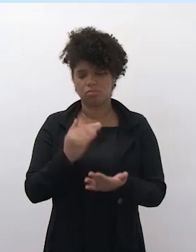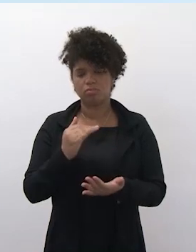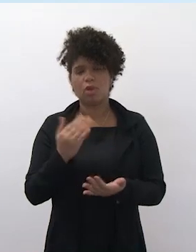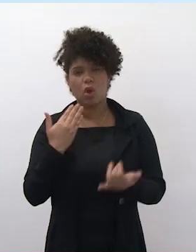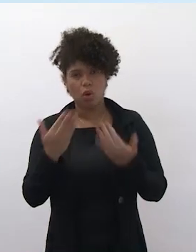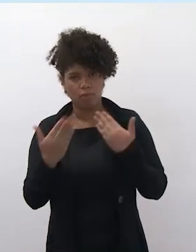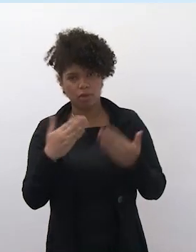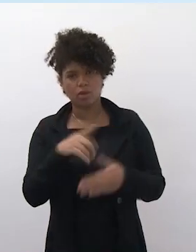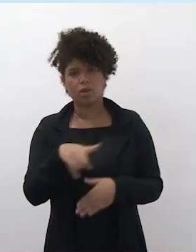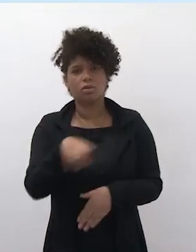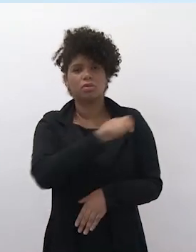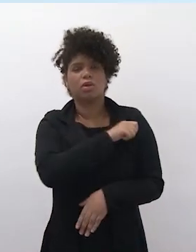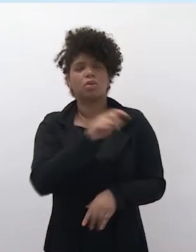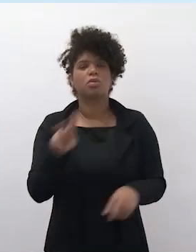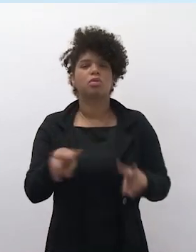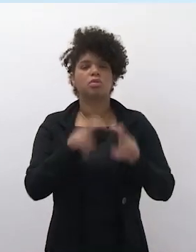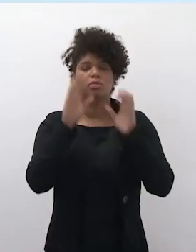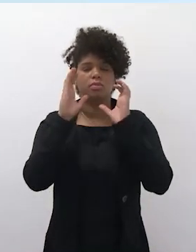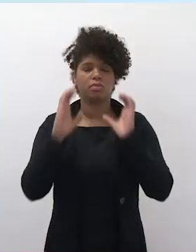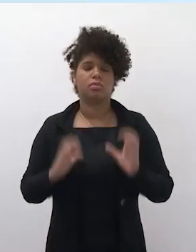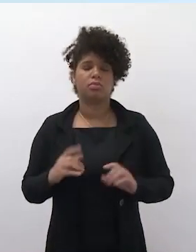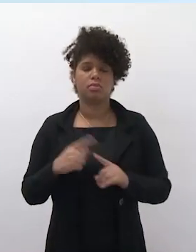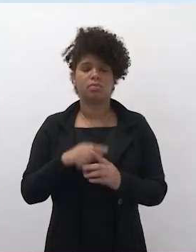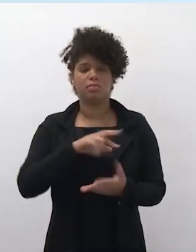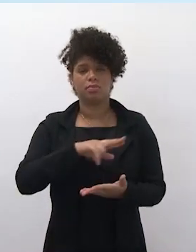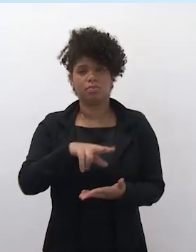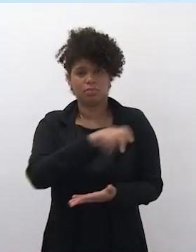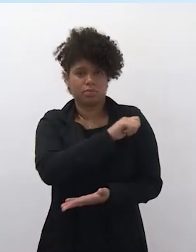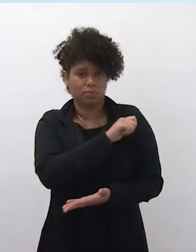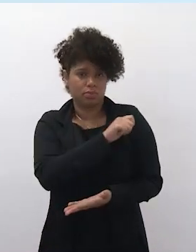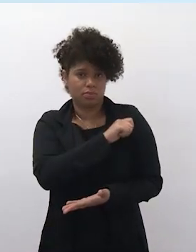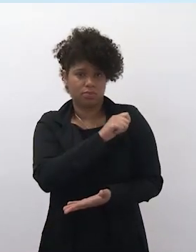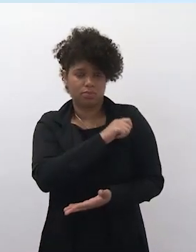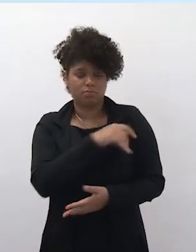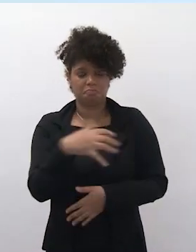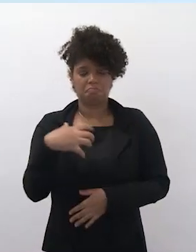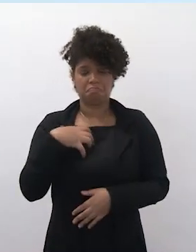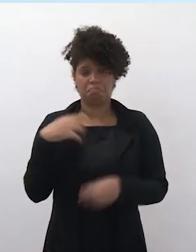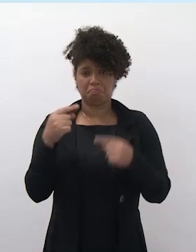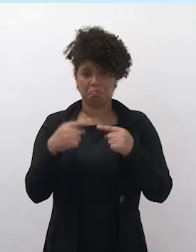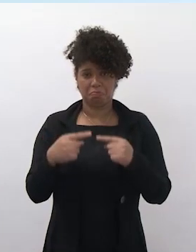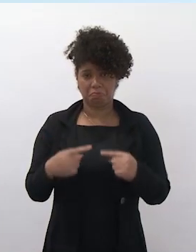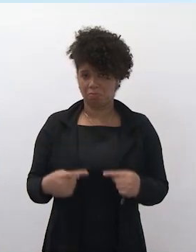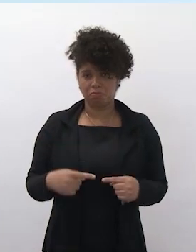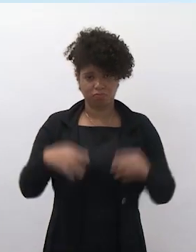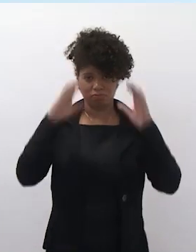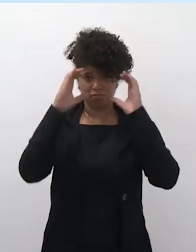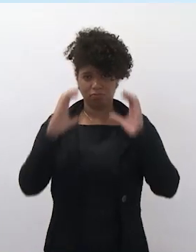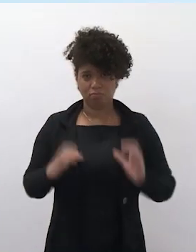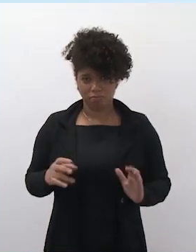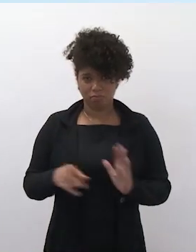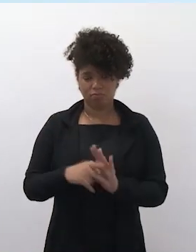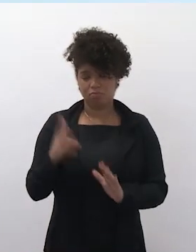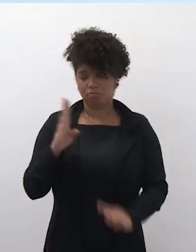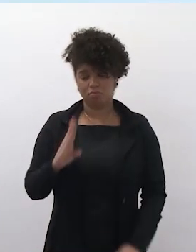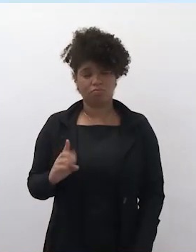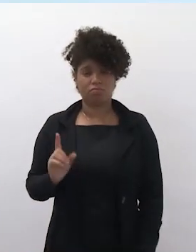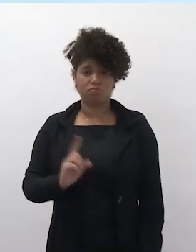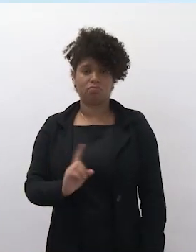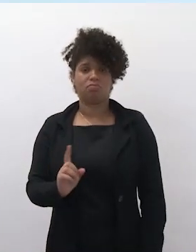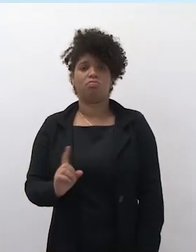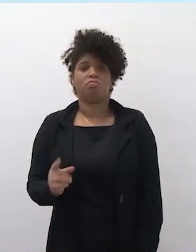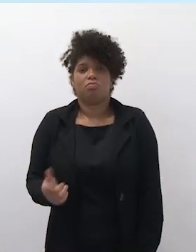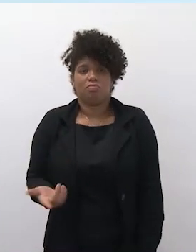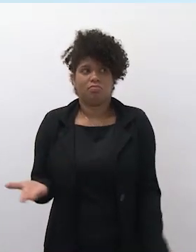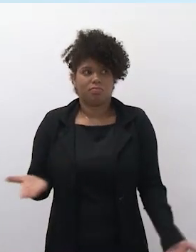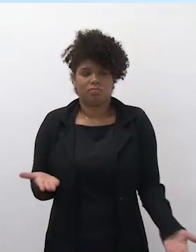termo cidadania, porque muitos deles, com toda a razão do mundo, não se sentiam cidadãos, né? Em pleno Brasil do